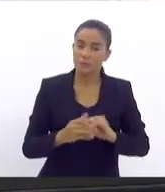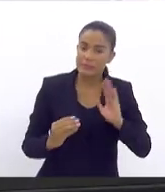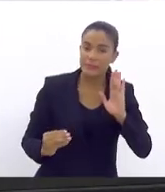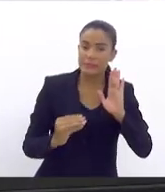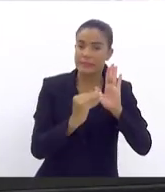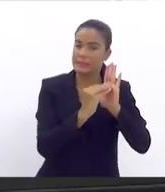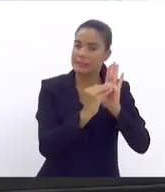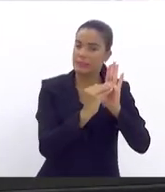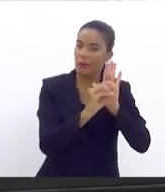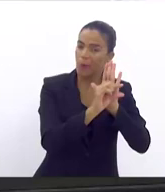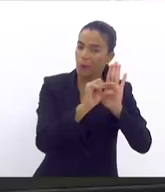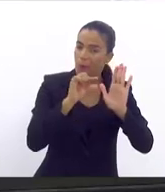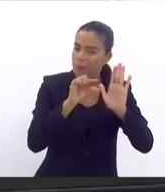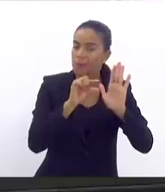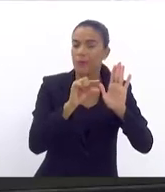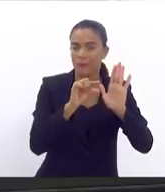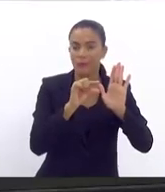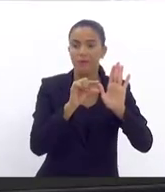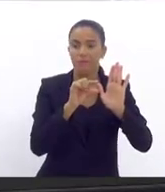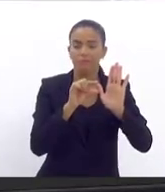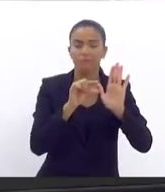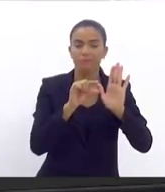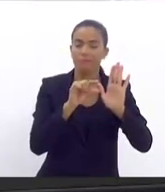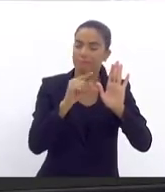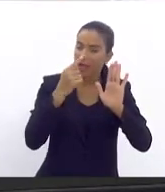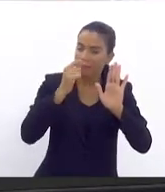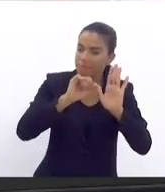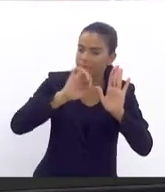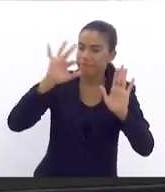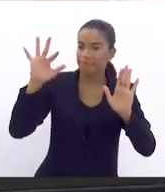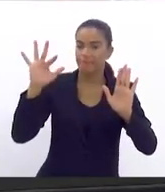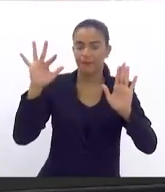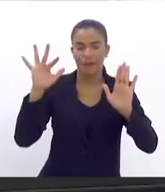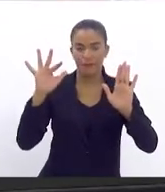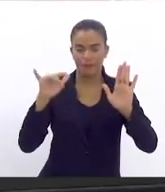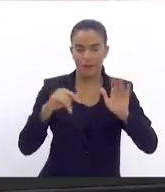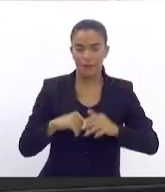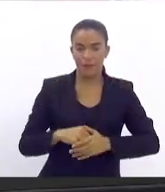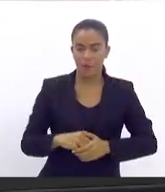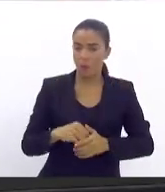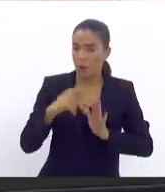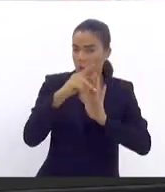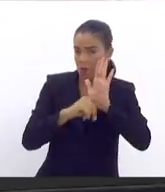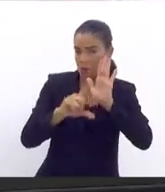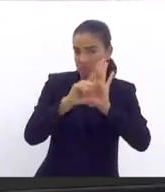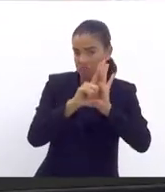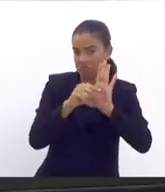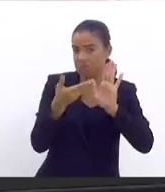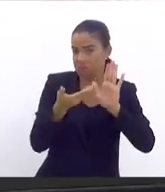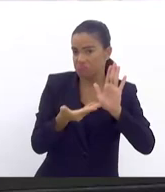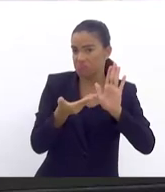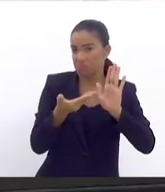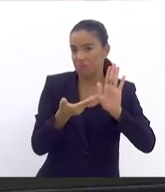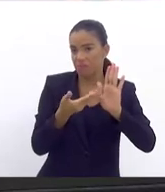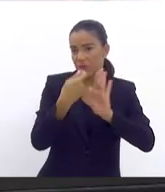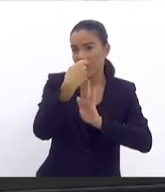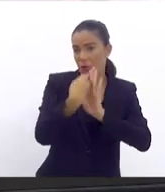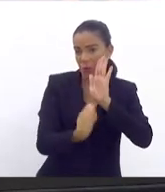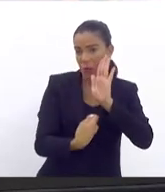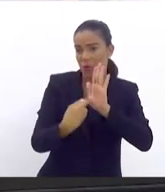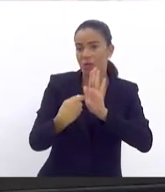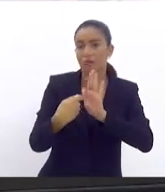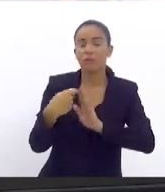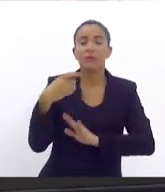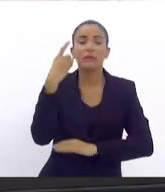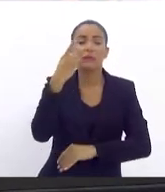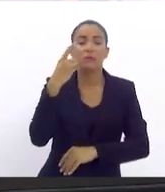introduzir alguma emenda para justamente tornar viável o projeto de lei de autoria da